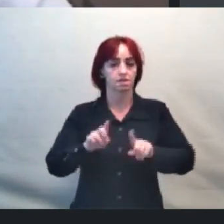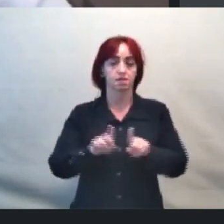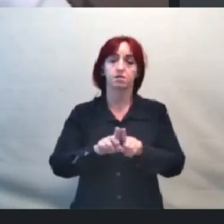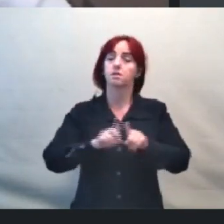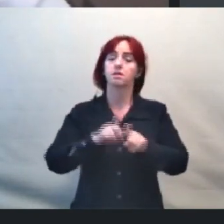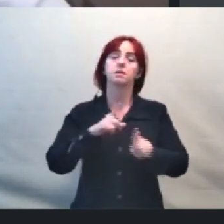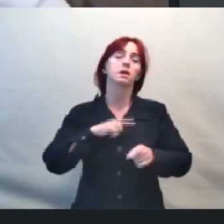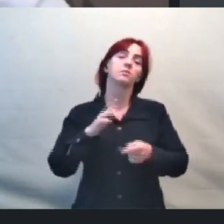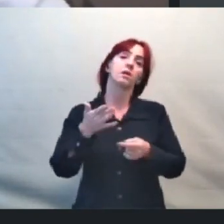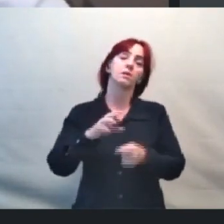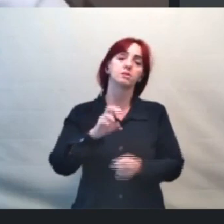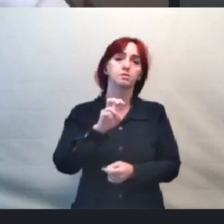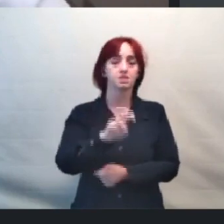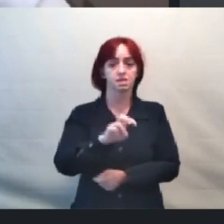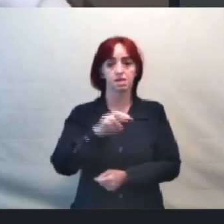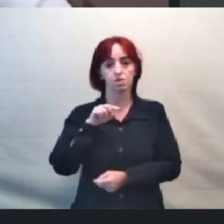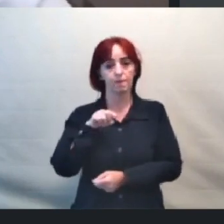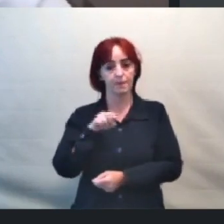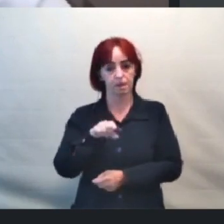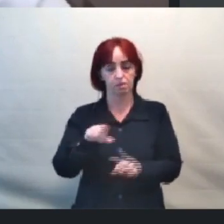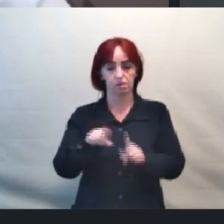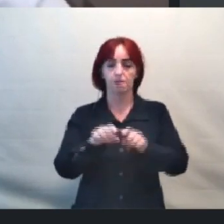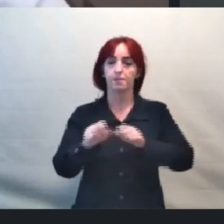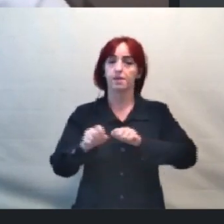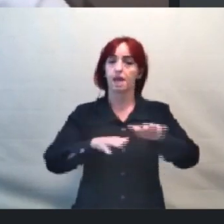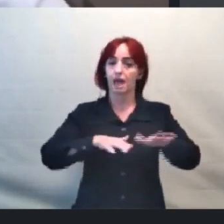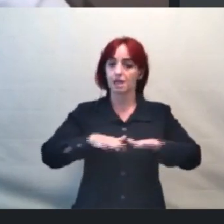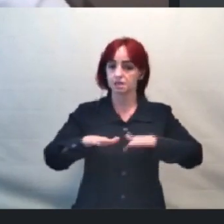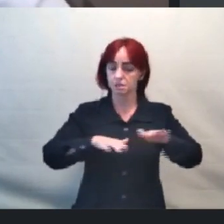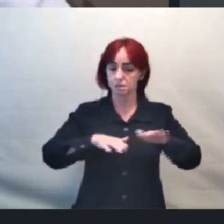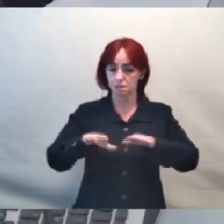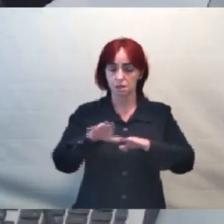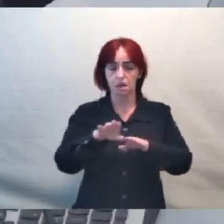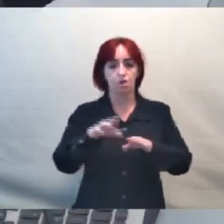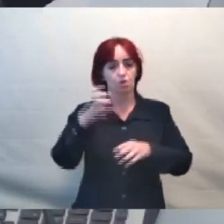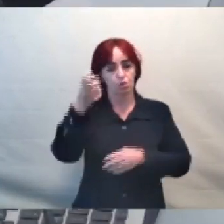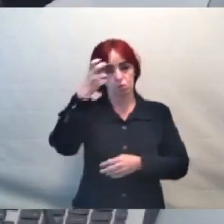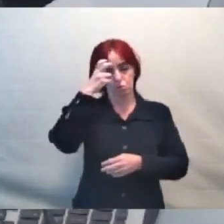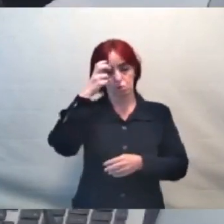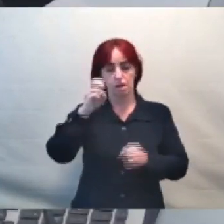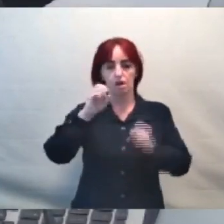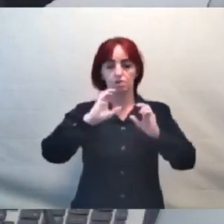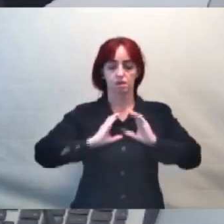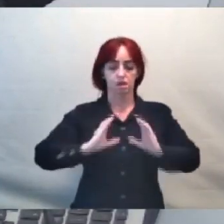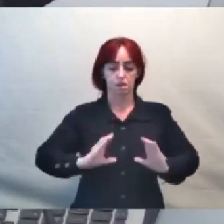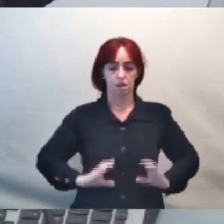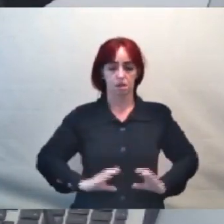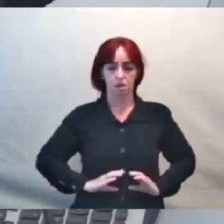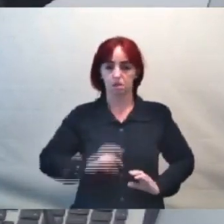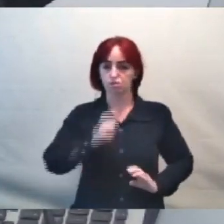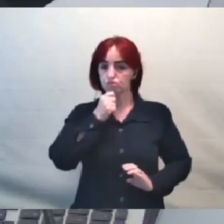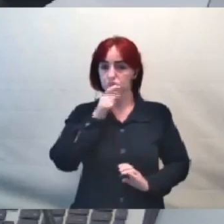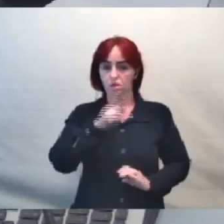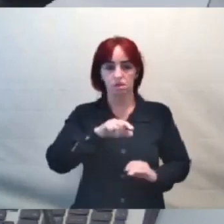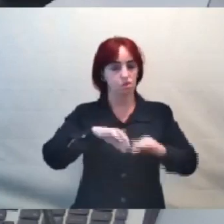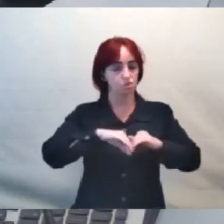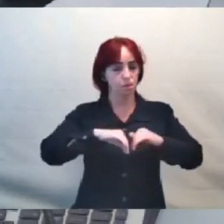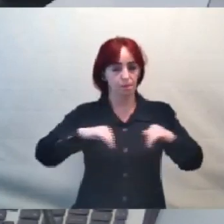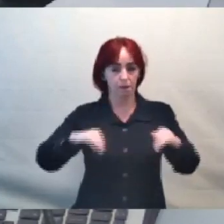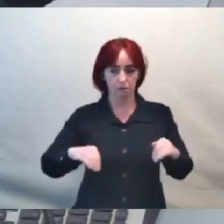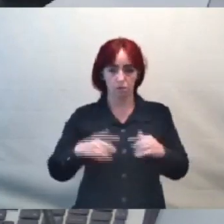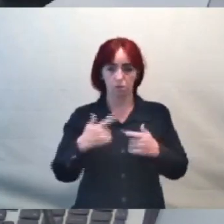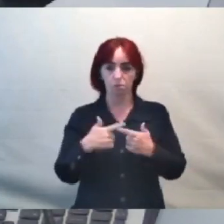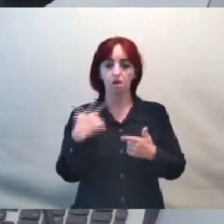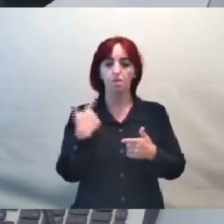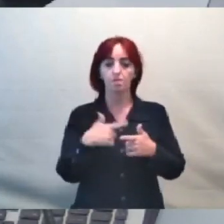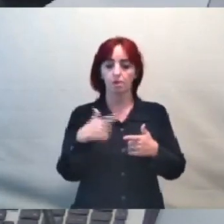ações culturais e cidadania, não separou, o que é um problema para a gente. Eu já gostaria de solicitar que, se